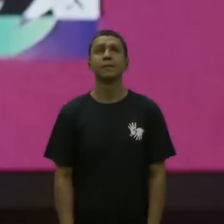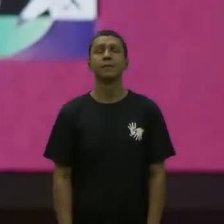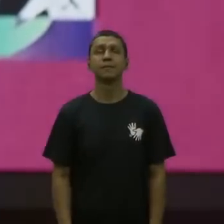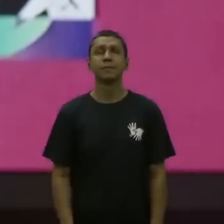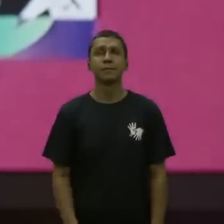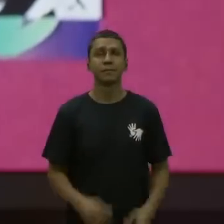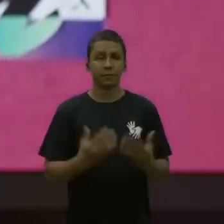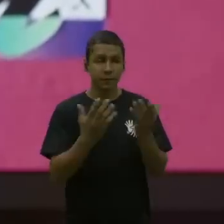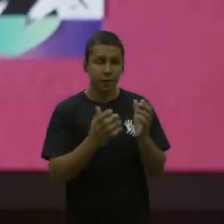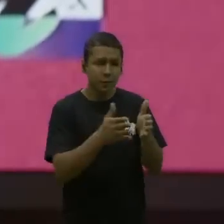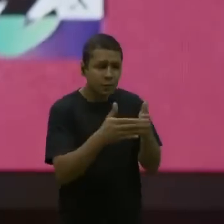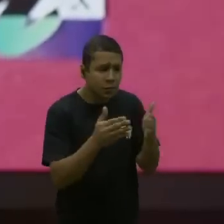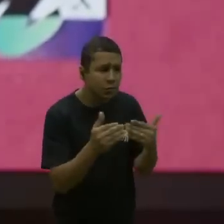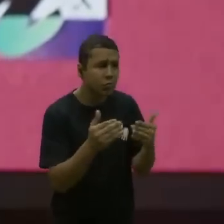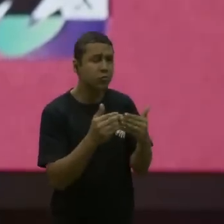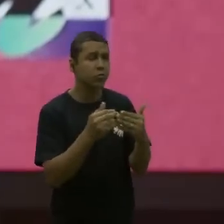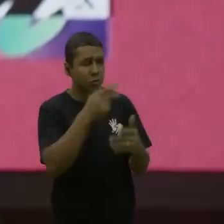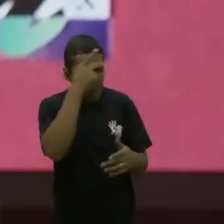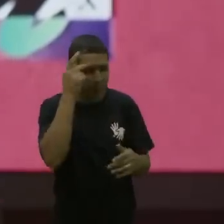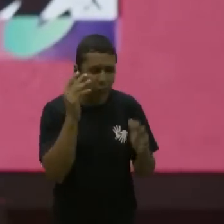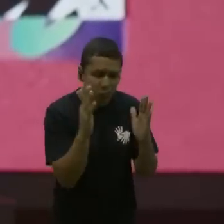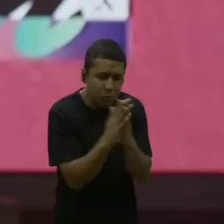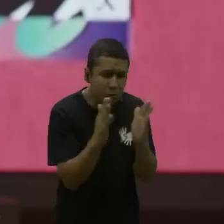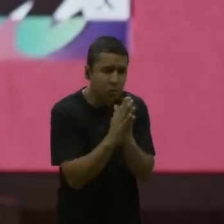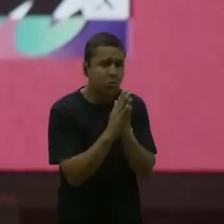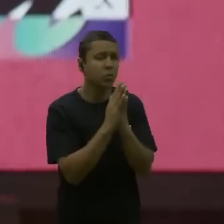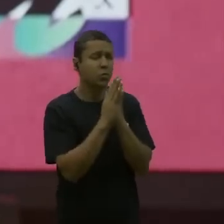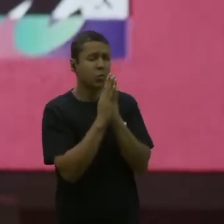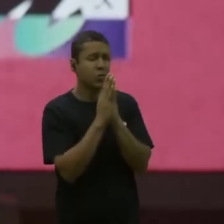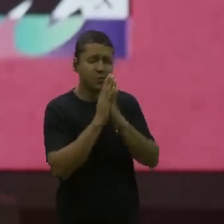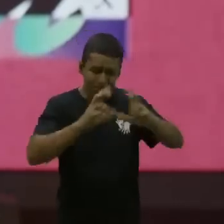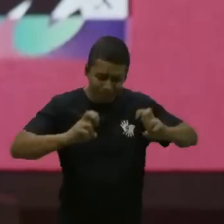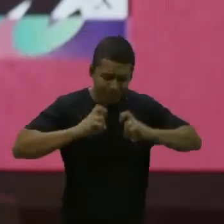Eu quero pedir que os intercessores clamem.